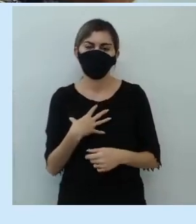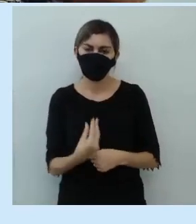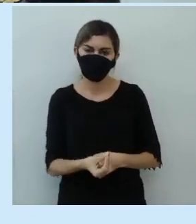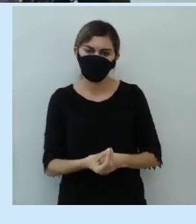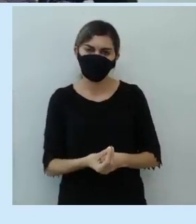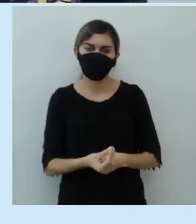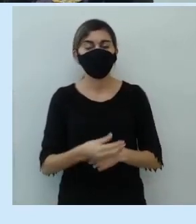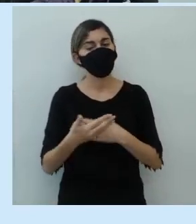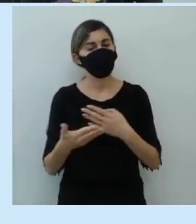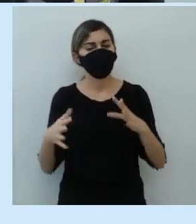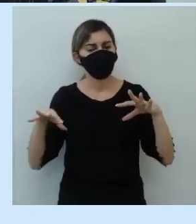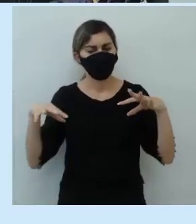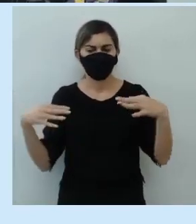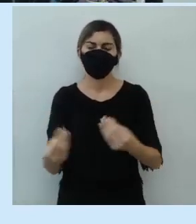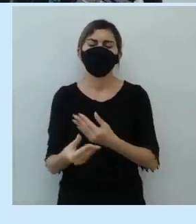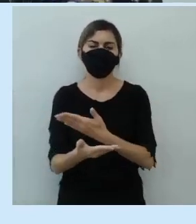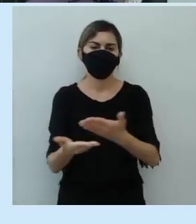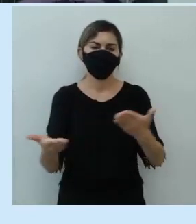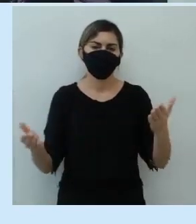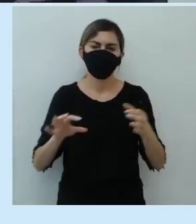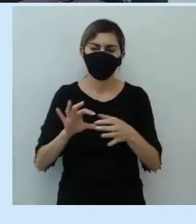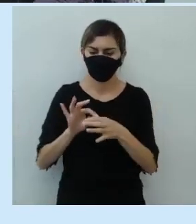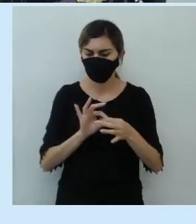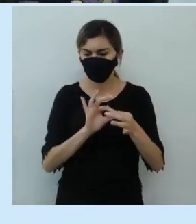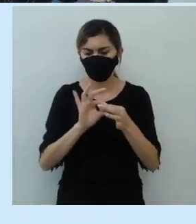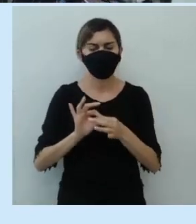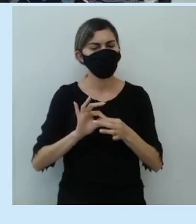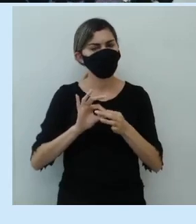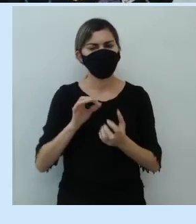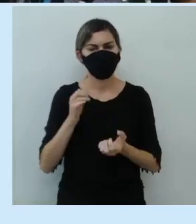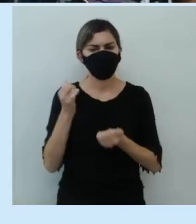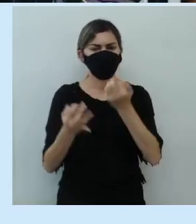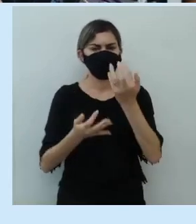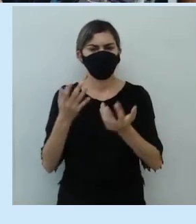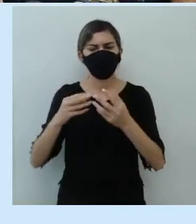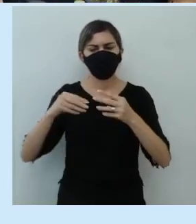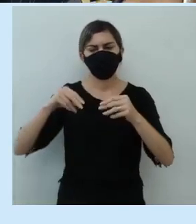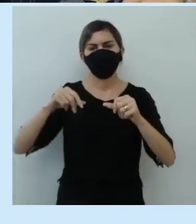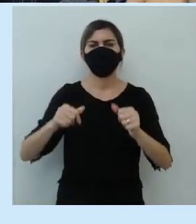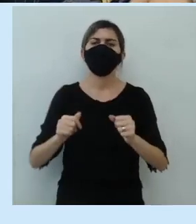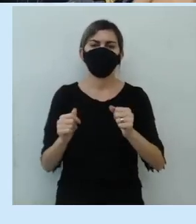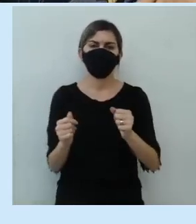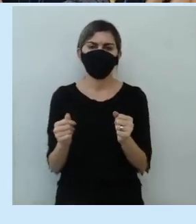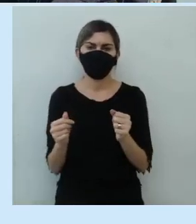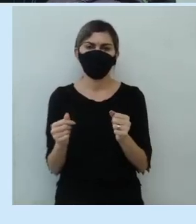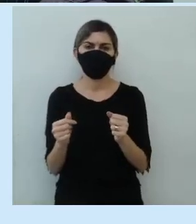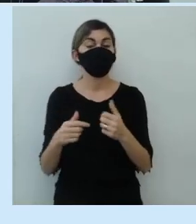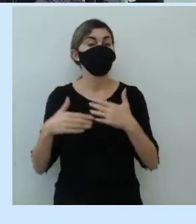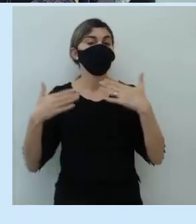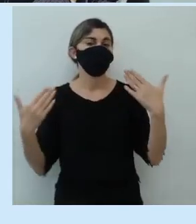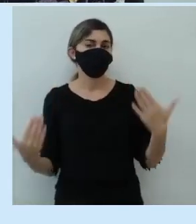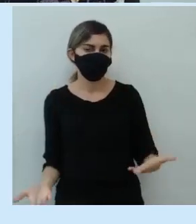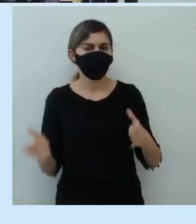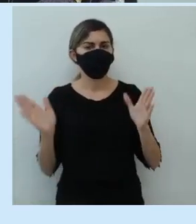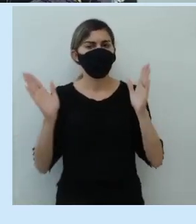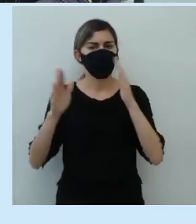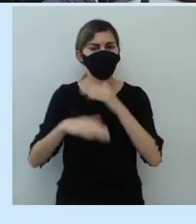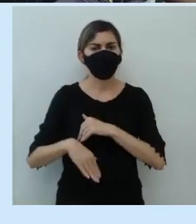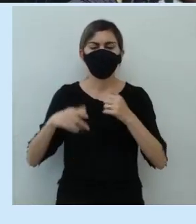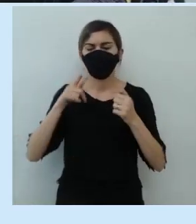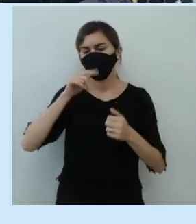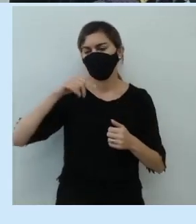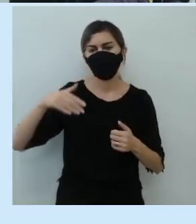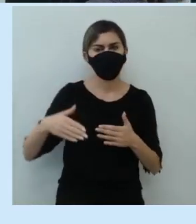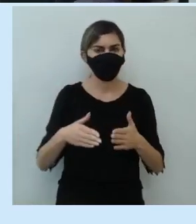eram sóis, todos eles juntos a torrar a terra, né? Assim, olha a comparação dela. Então ia acabar com a água, isso